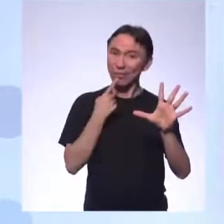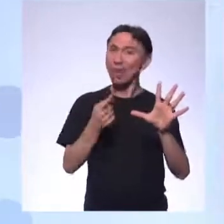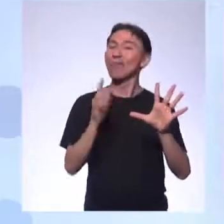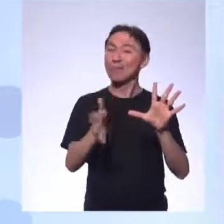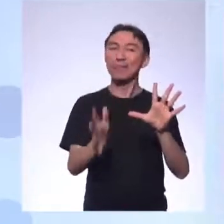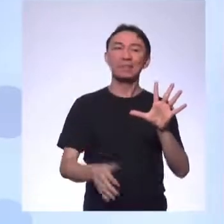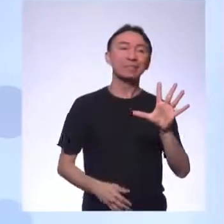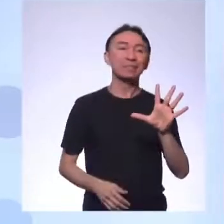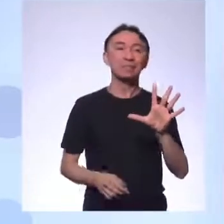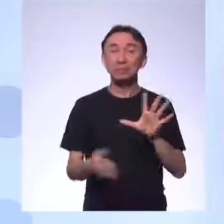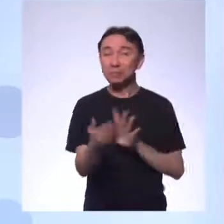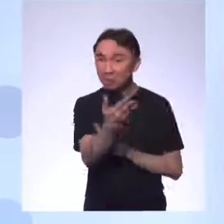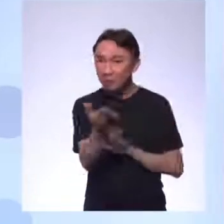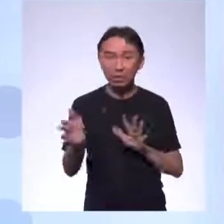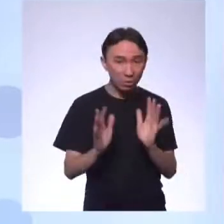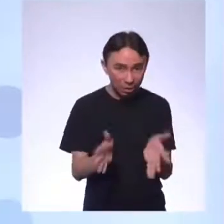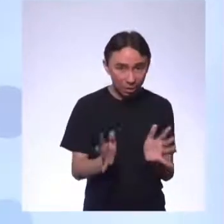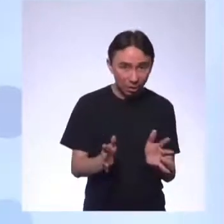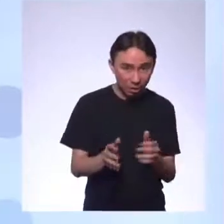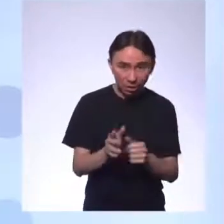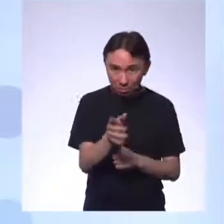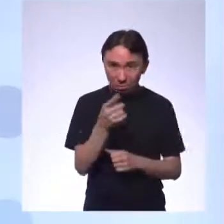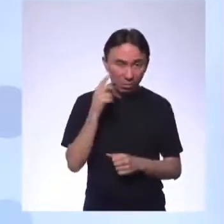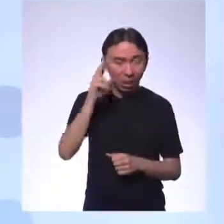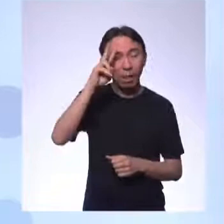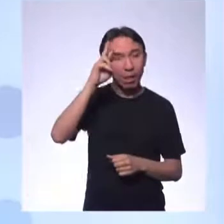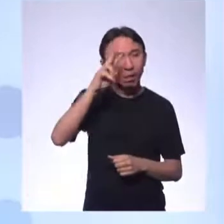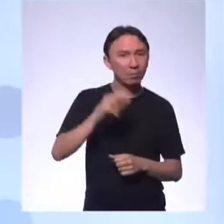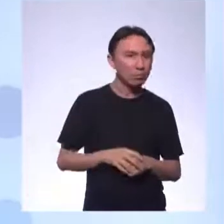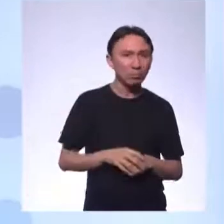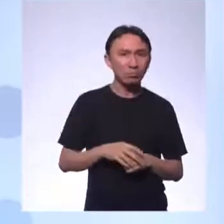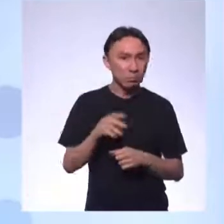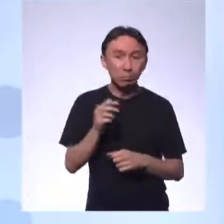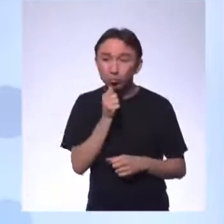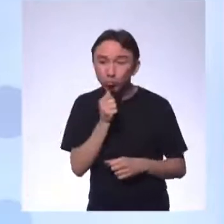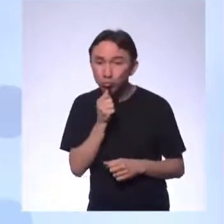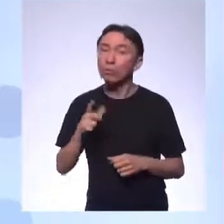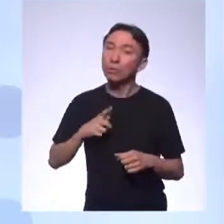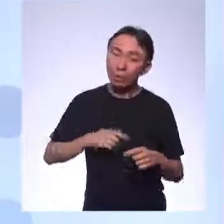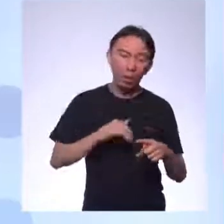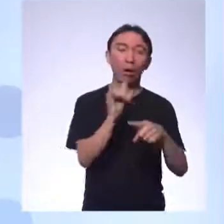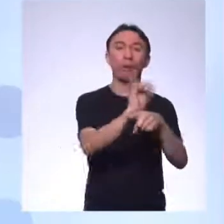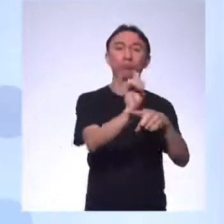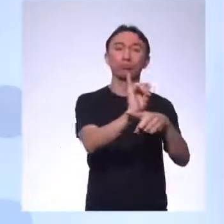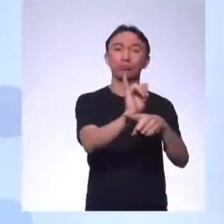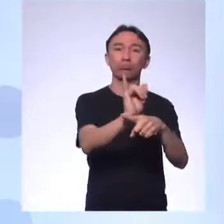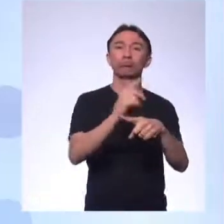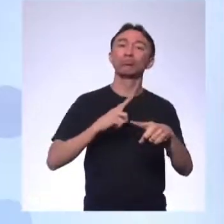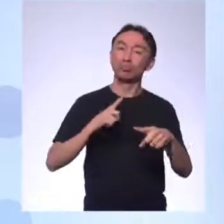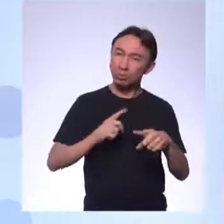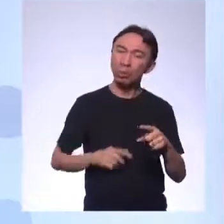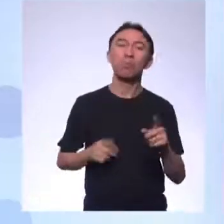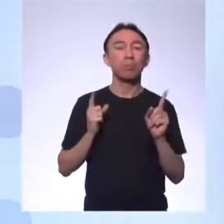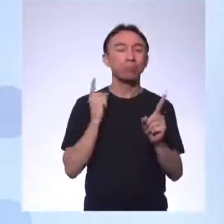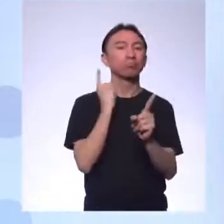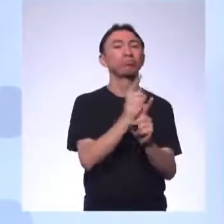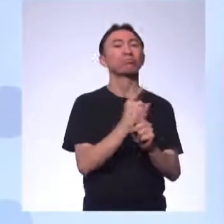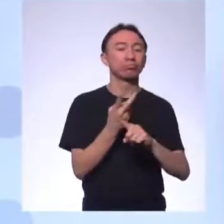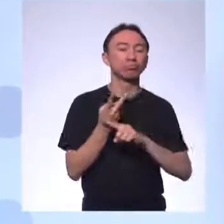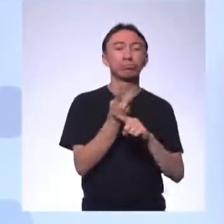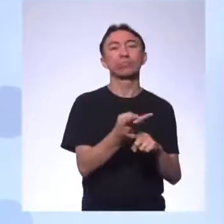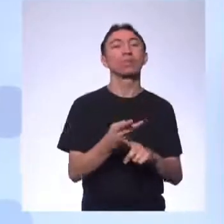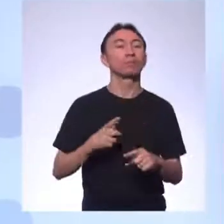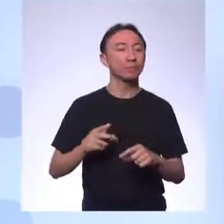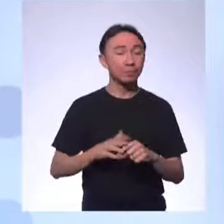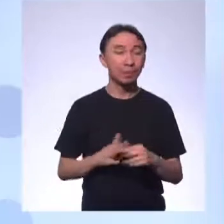ano. Se você estava aqui, lembra. Se não estava, vai lá, está no repositório, está no YouTube, a aula está lá ainda, Senhora. Então, a ideia aqui é a